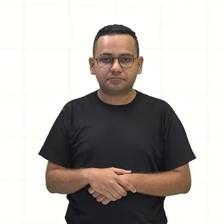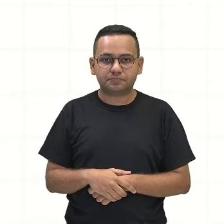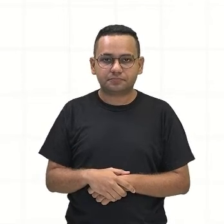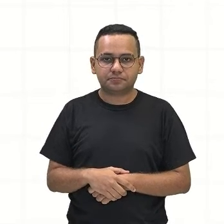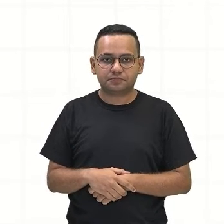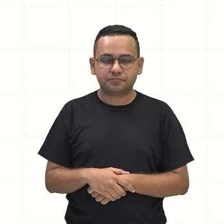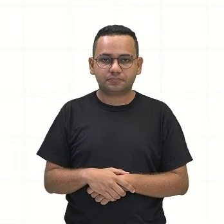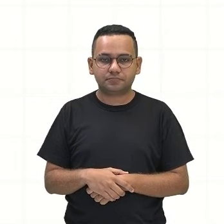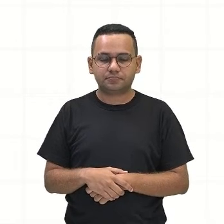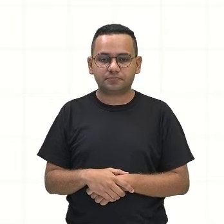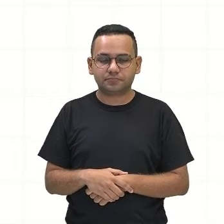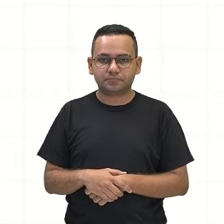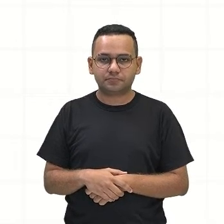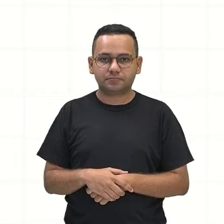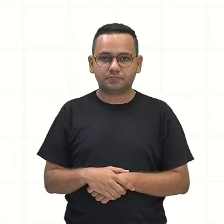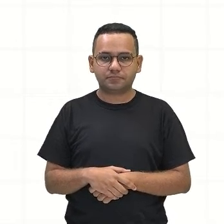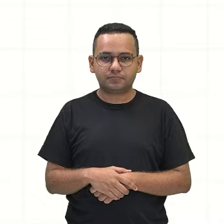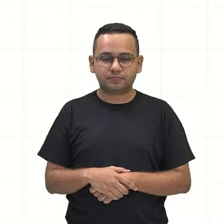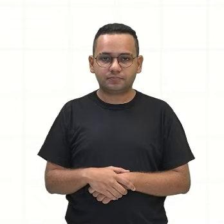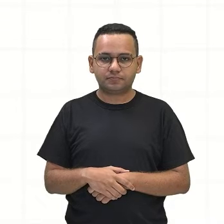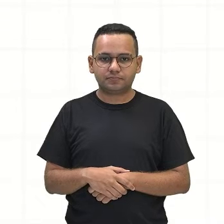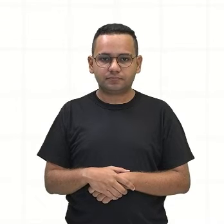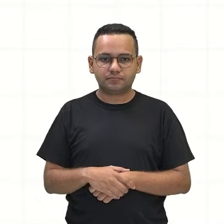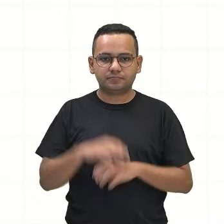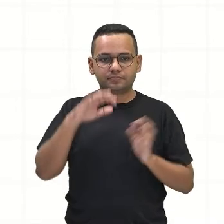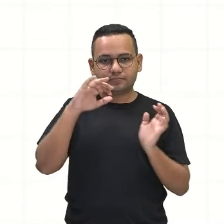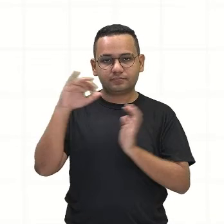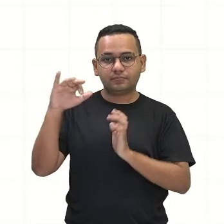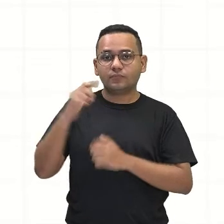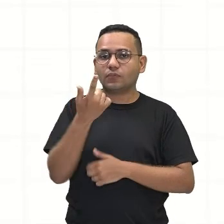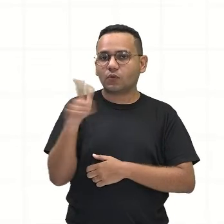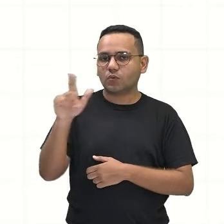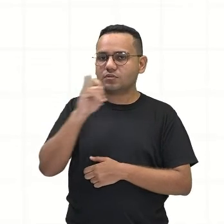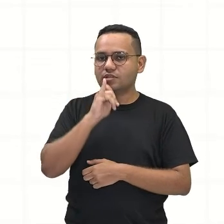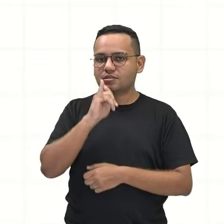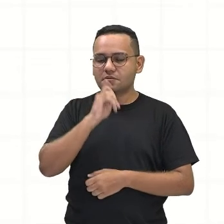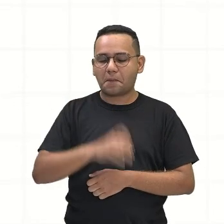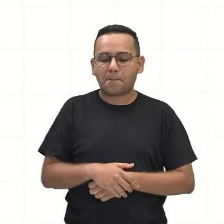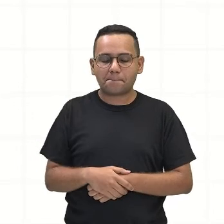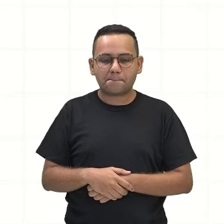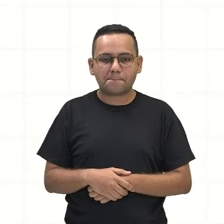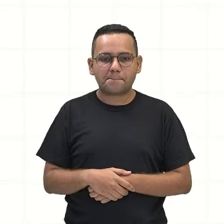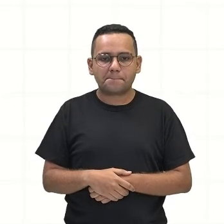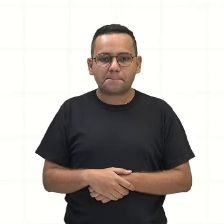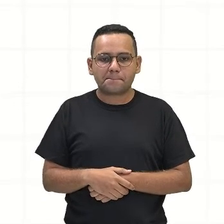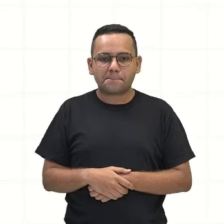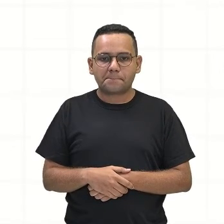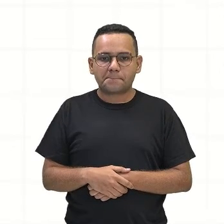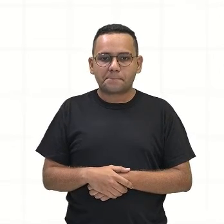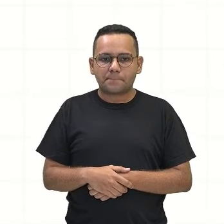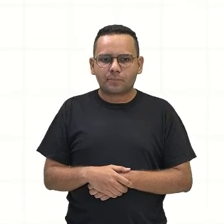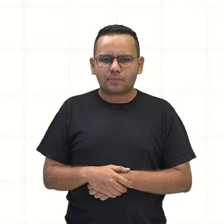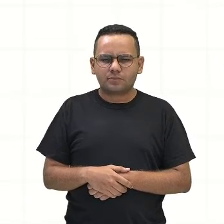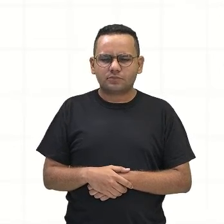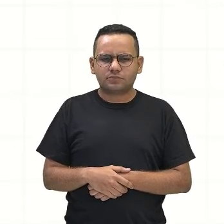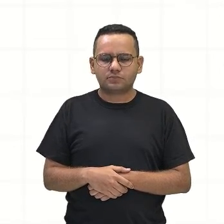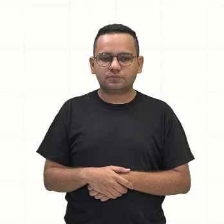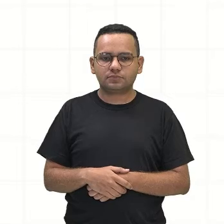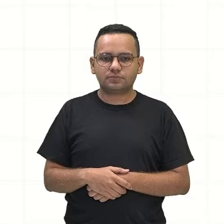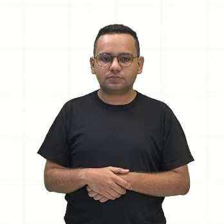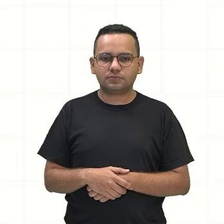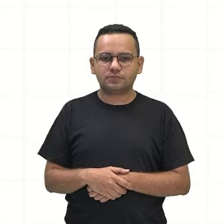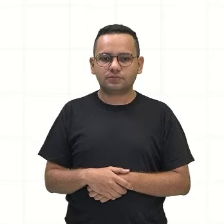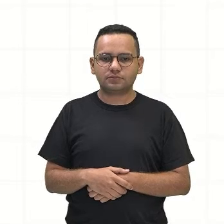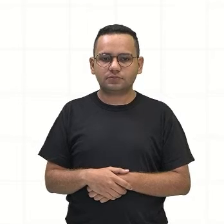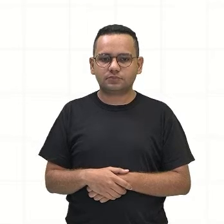Tá? Vamos ver, né, mais exemplos. Tá? Nós temos aqui o nosso exemplo 2. No exemplo